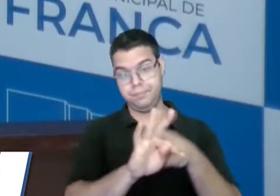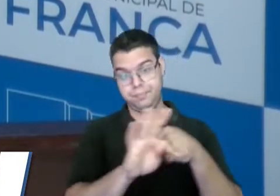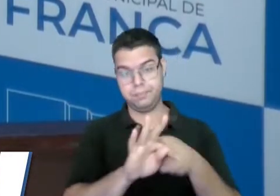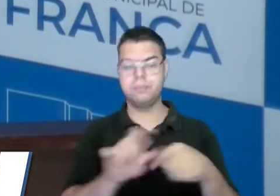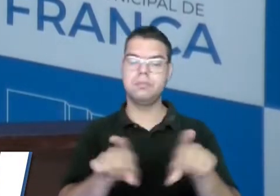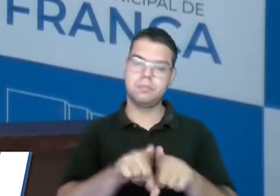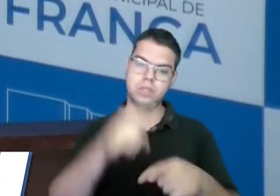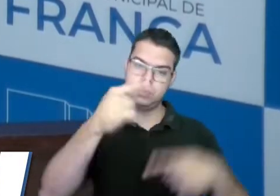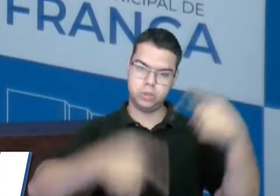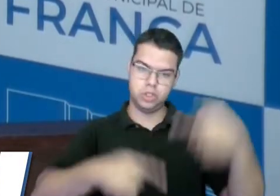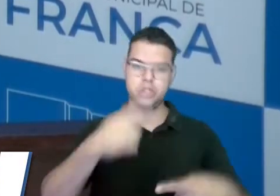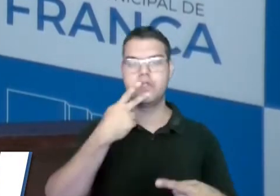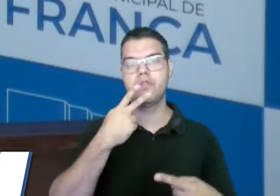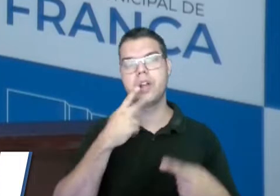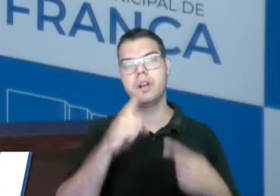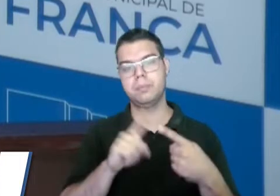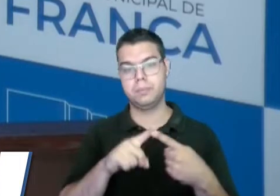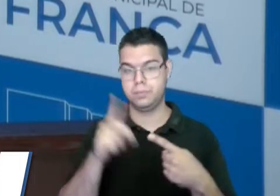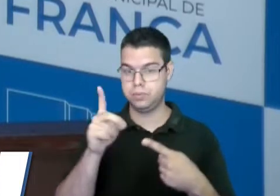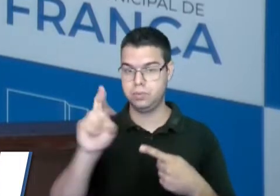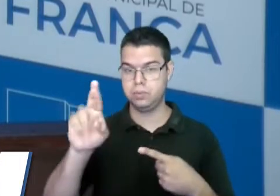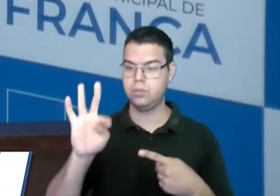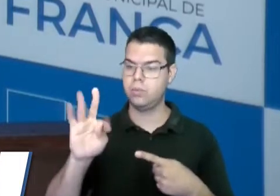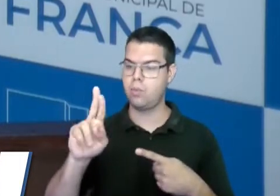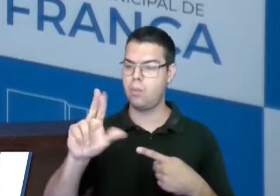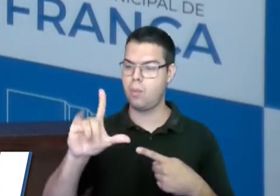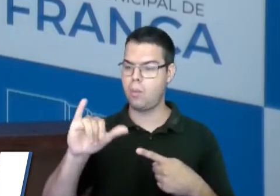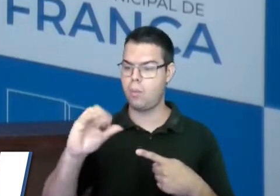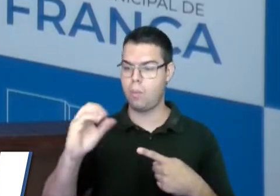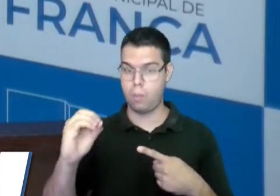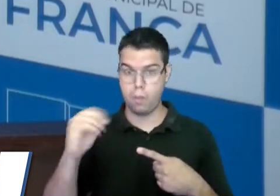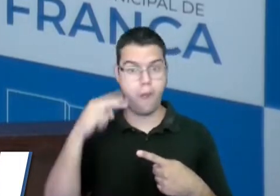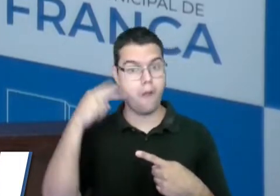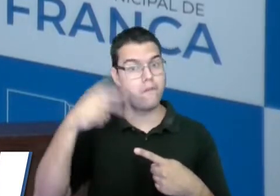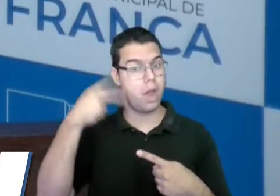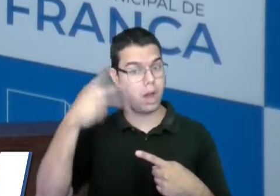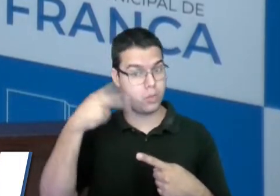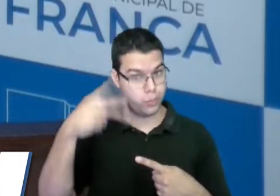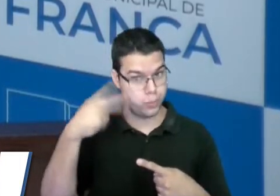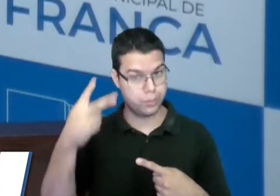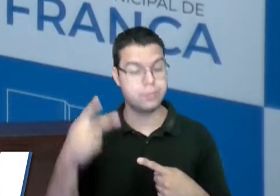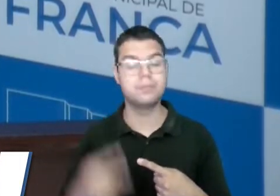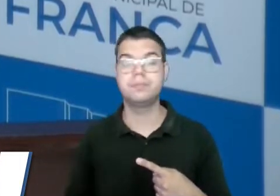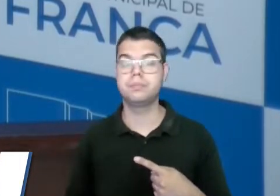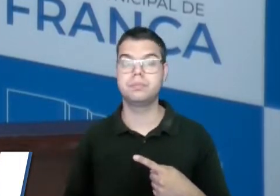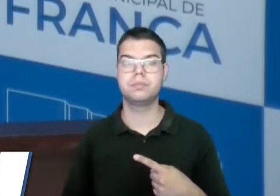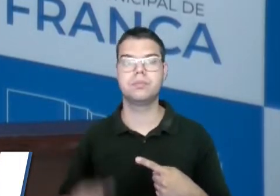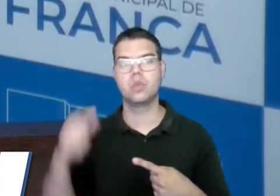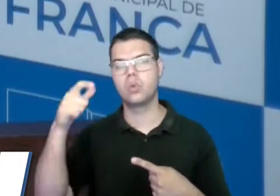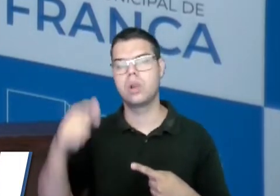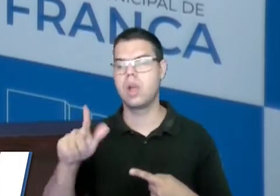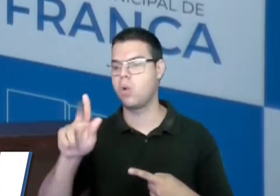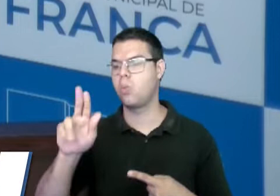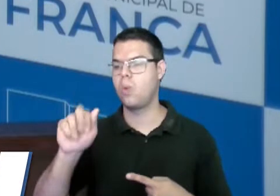citar aqui no caso que é o Dr. Túlio, vereador de Guará e também